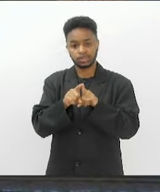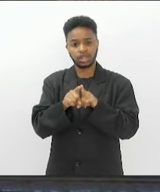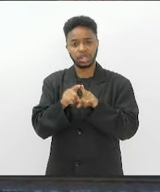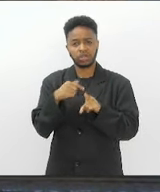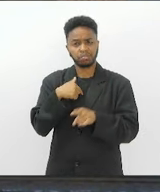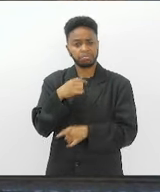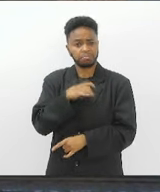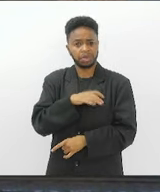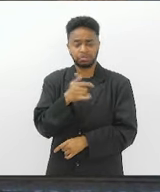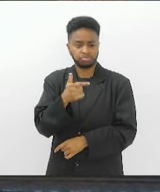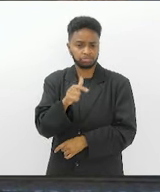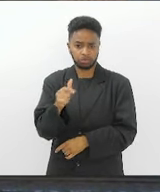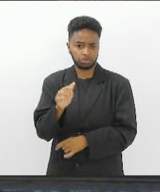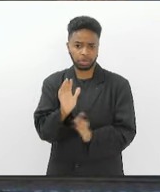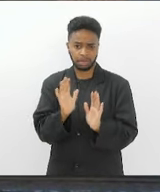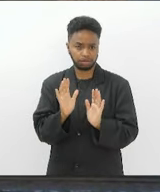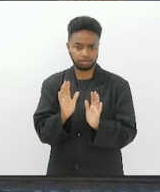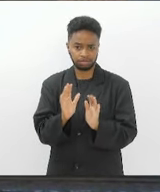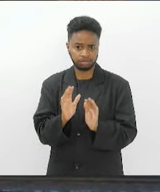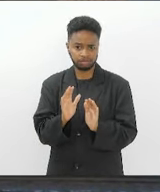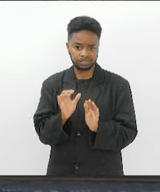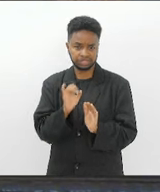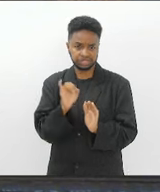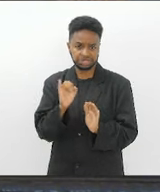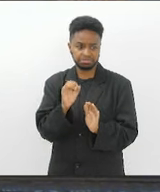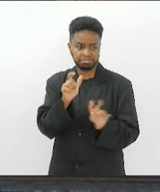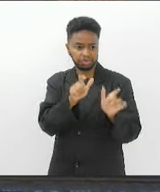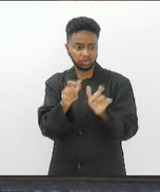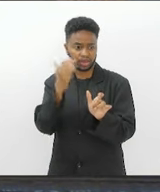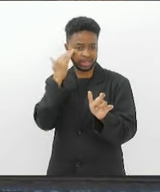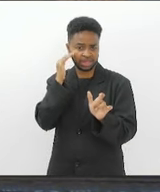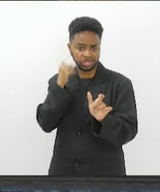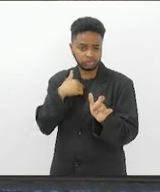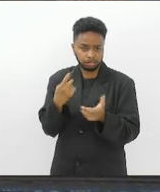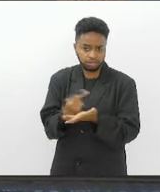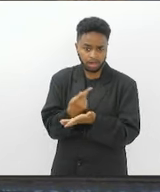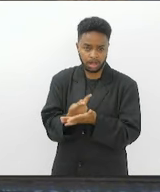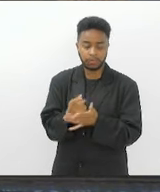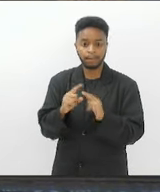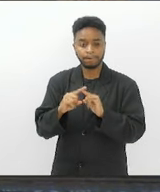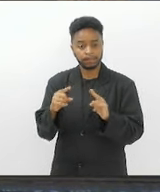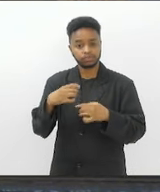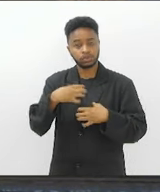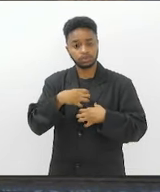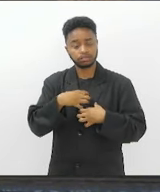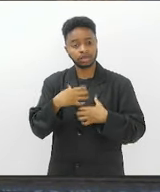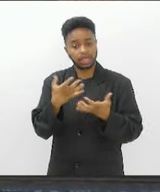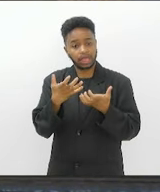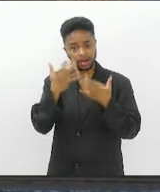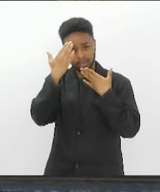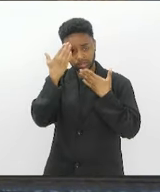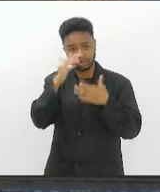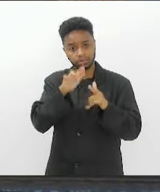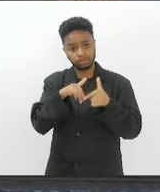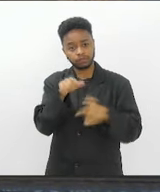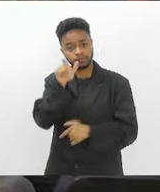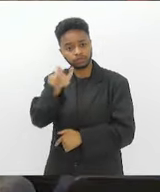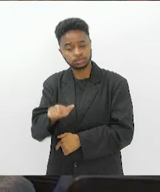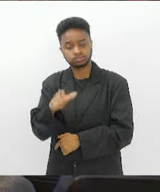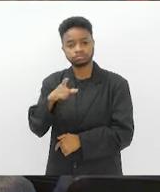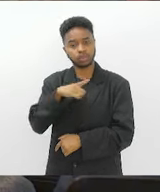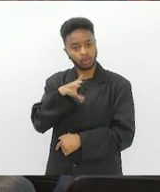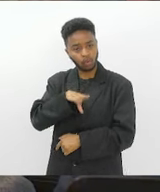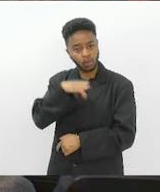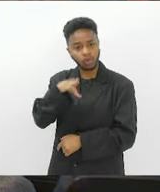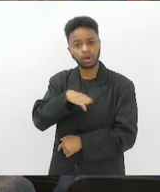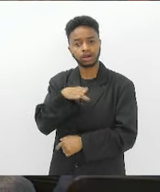medo de ser mal interpretado, mas queria agradecer pela tua coragem dessas